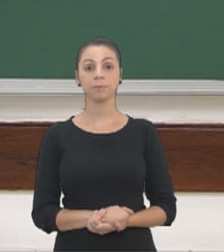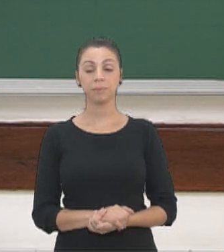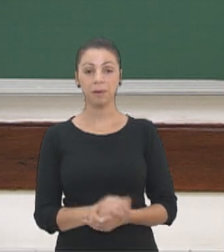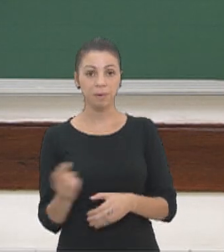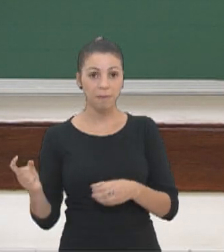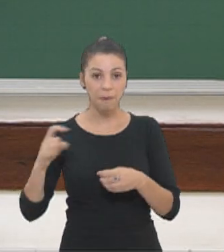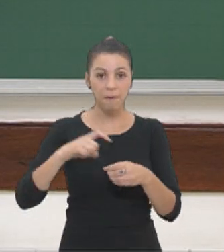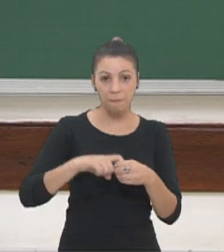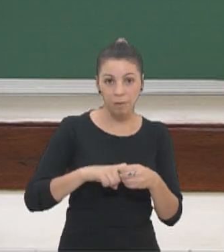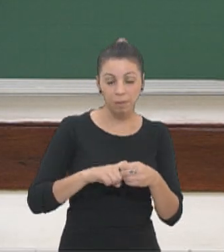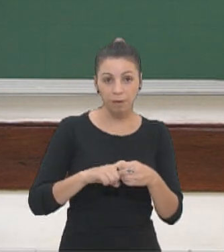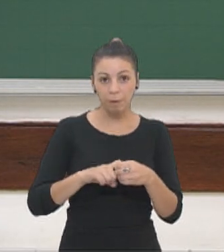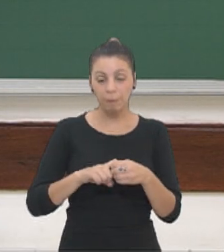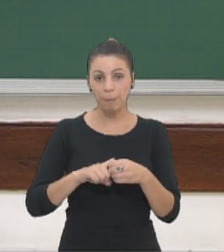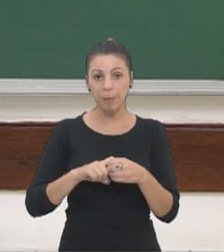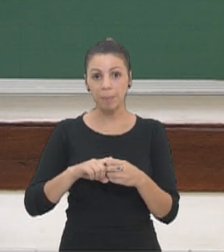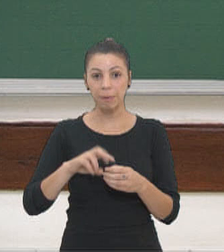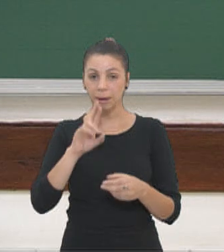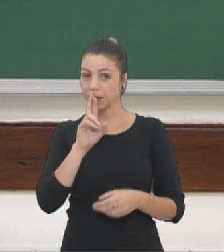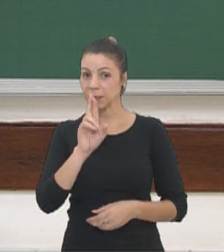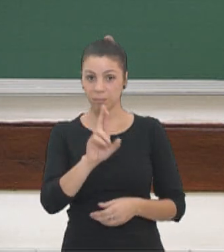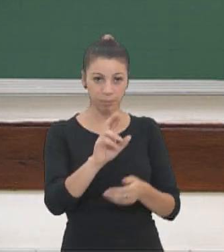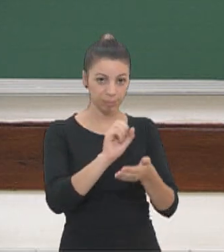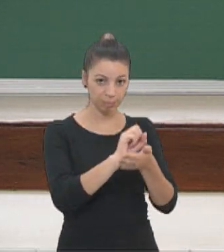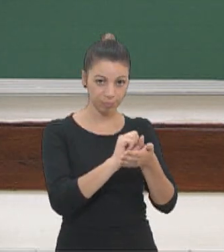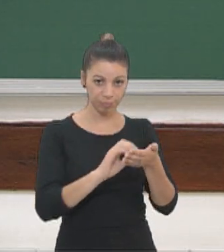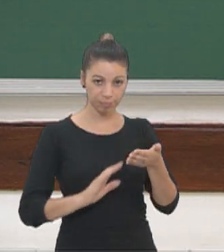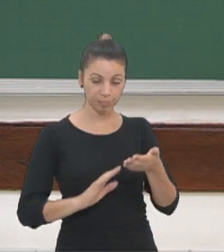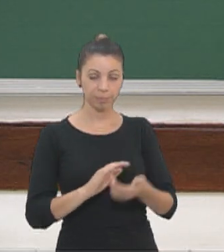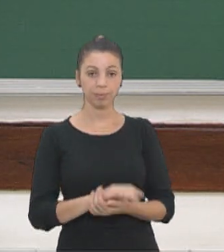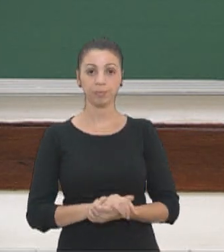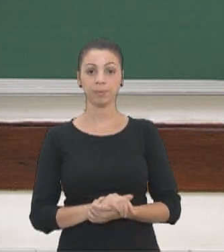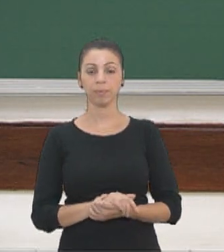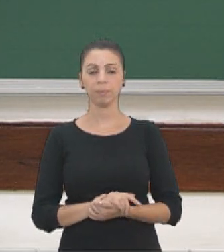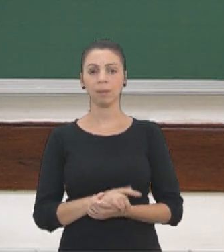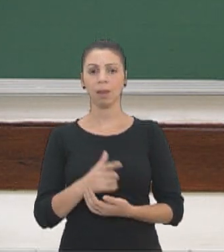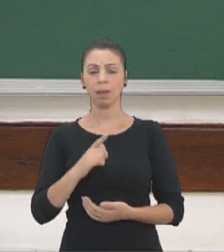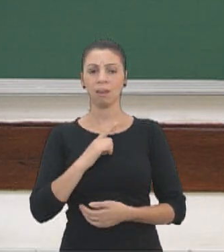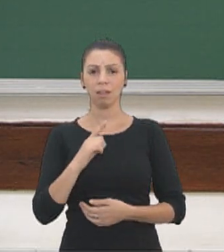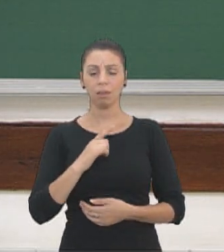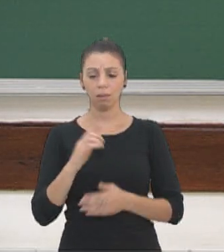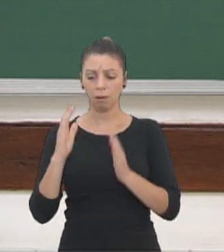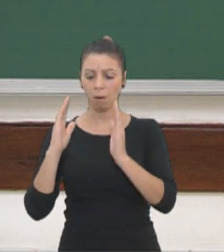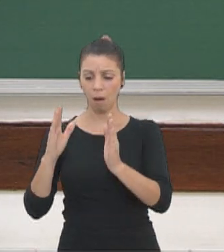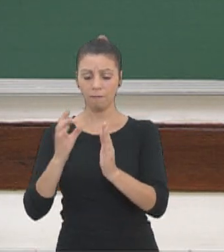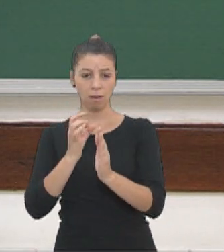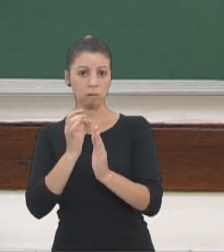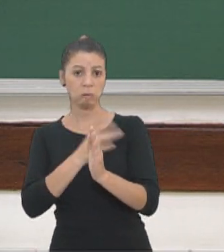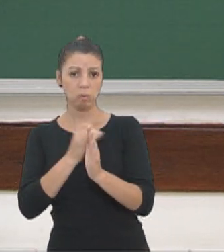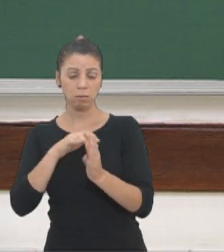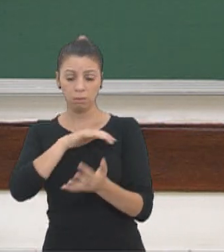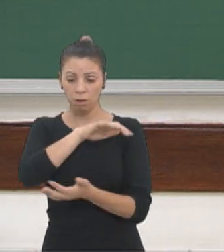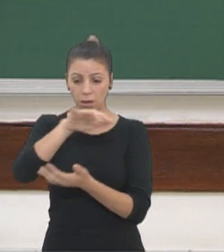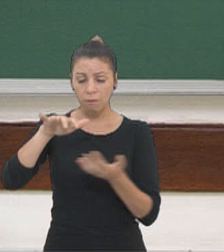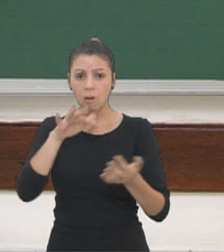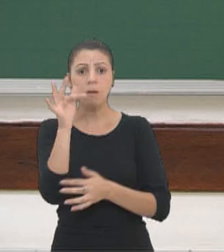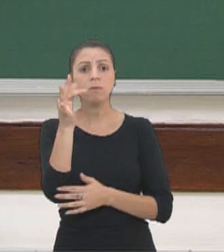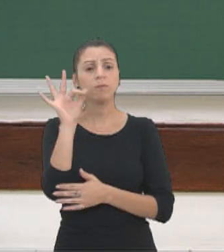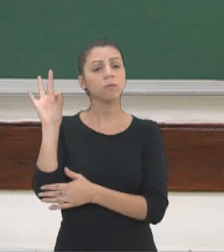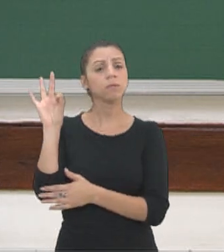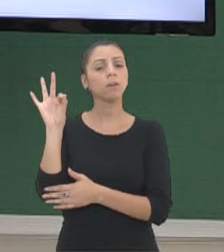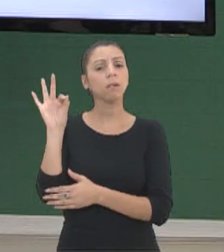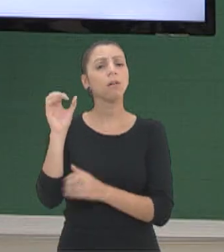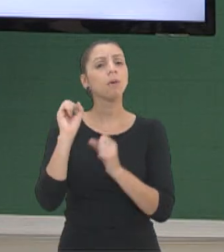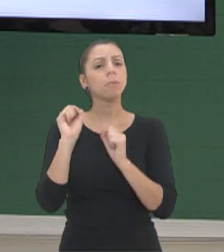Estamos de volta agora para a correção da atividade. A fase do terror da Revolução Francesa pode